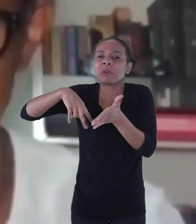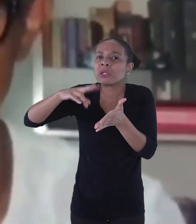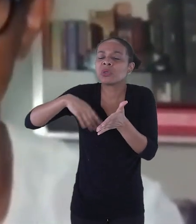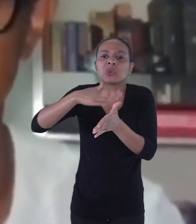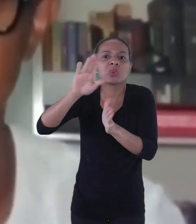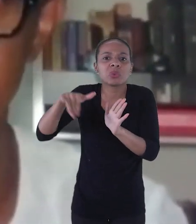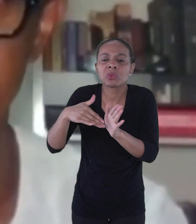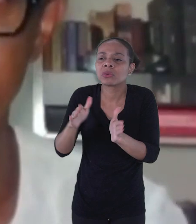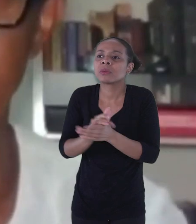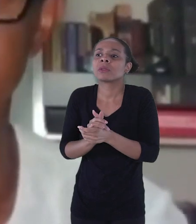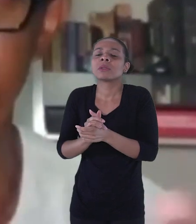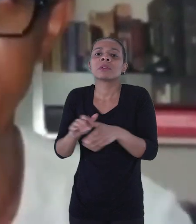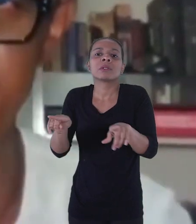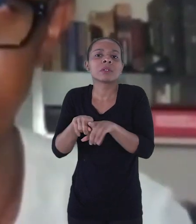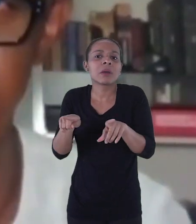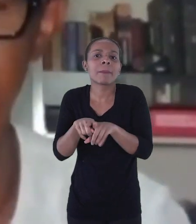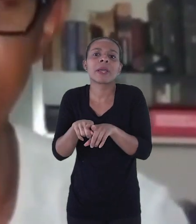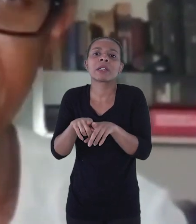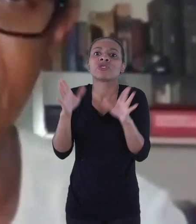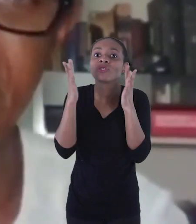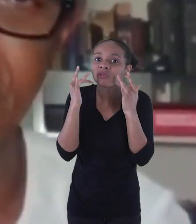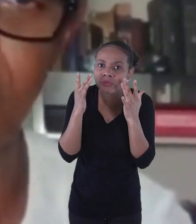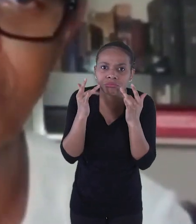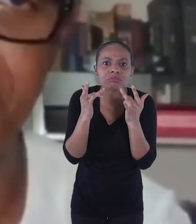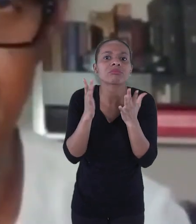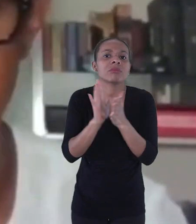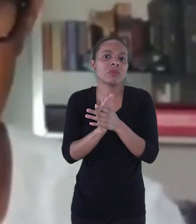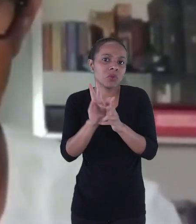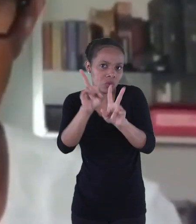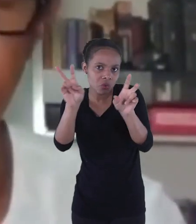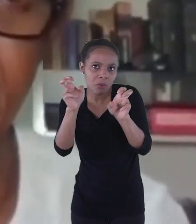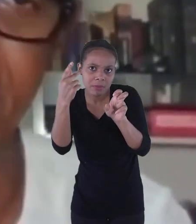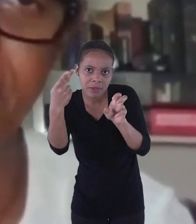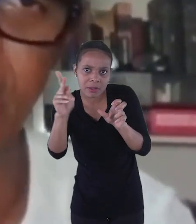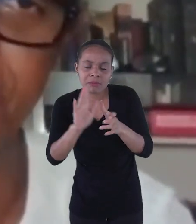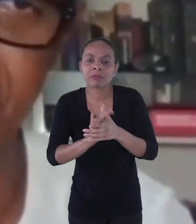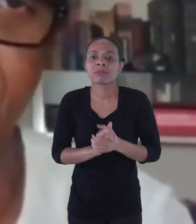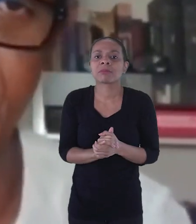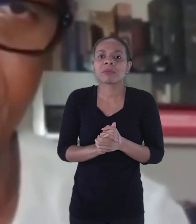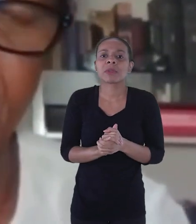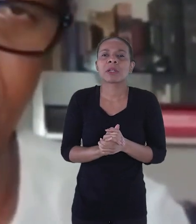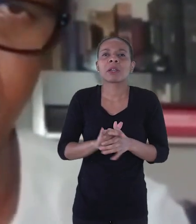os inéditos, inclusive, as peças de teatro, li